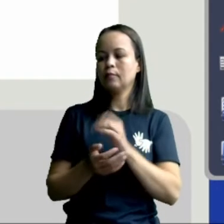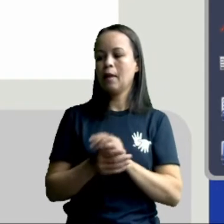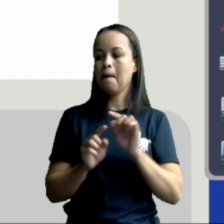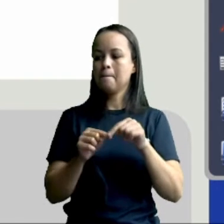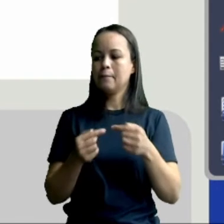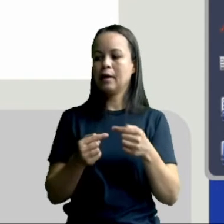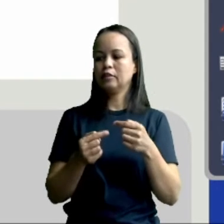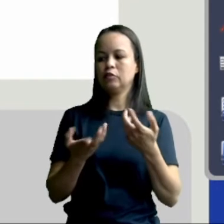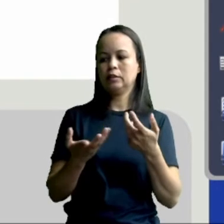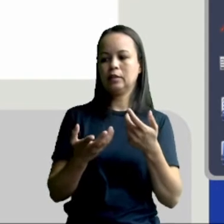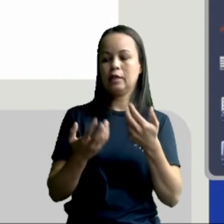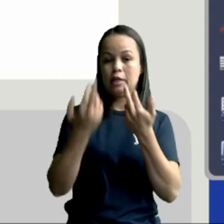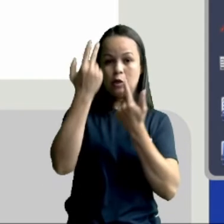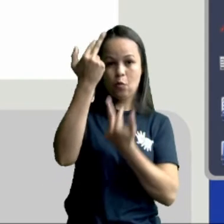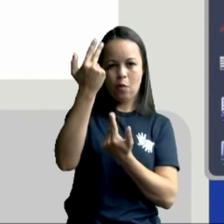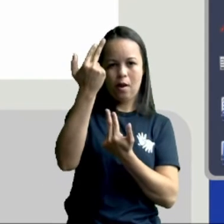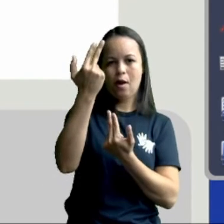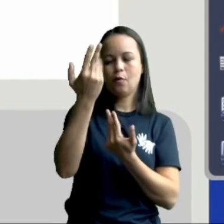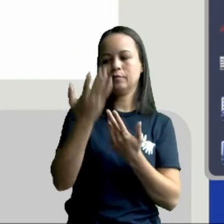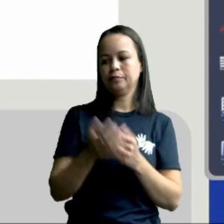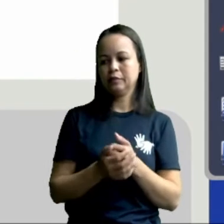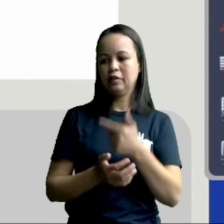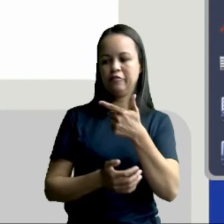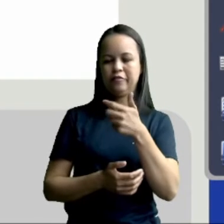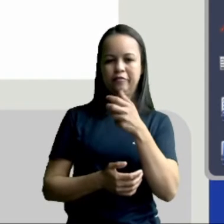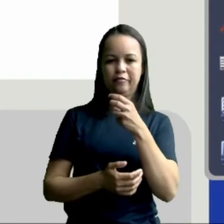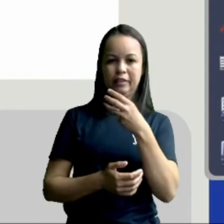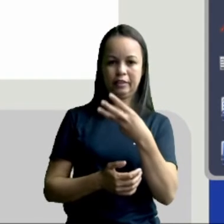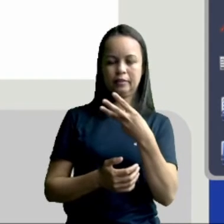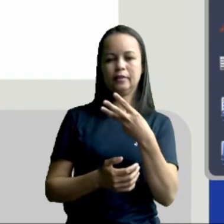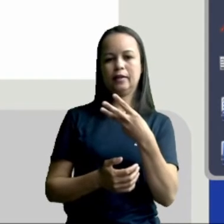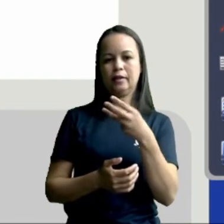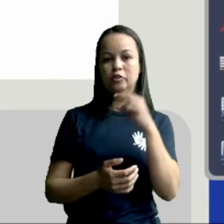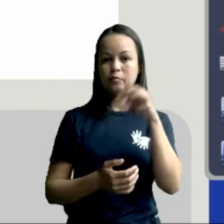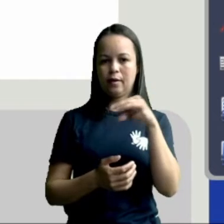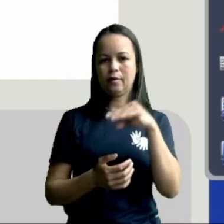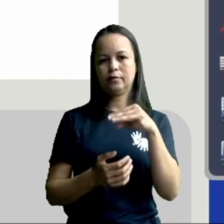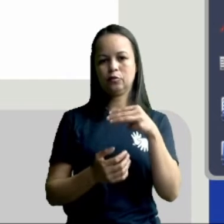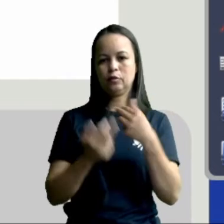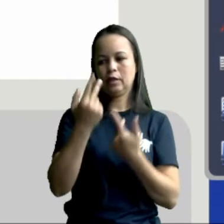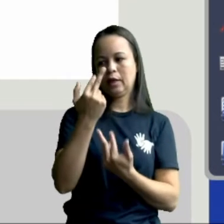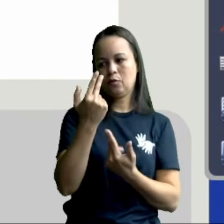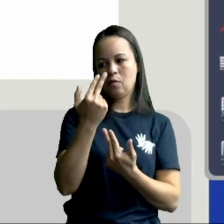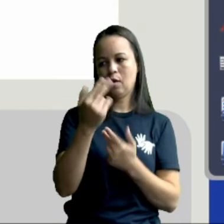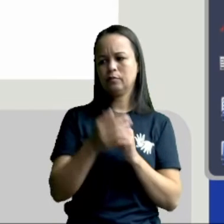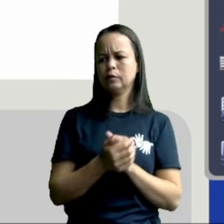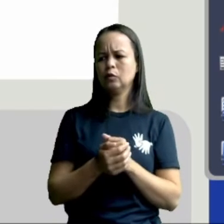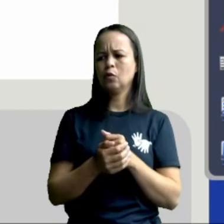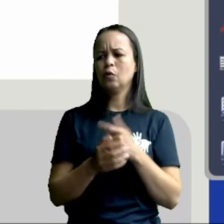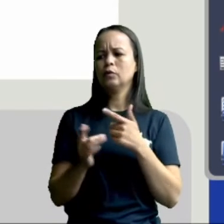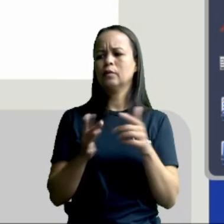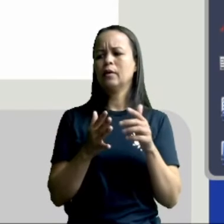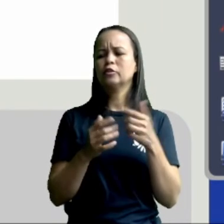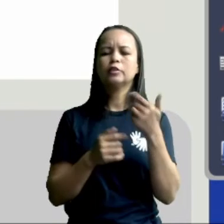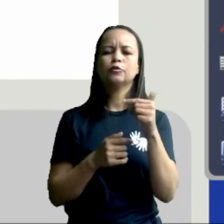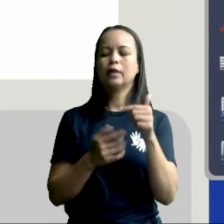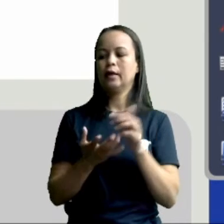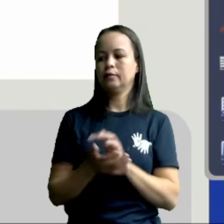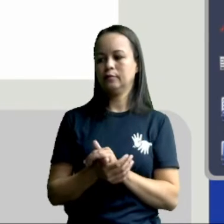não sabe que este lado é igual a esse, então essa medidinha aqui, ó, é de 23. Onde mais que não está